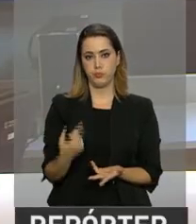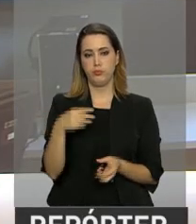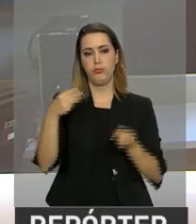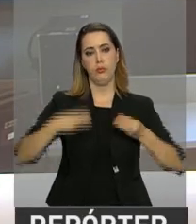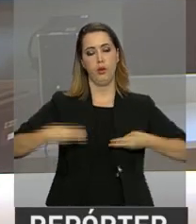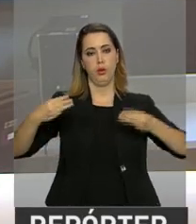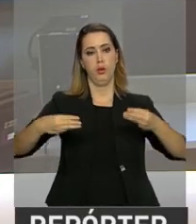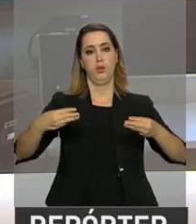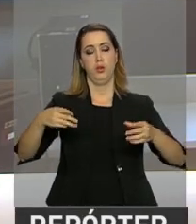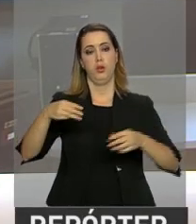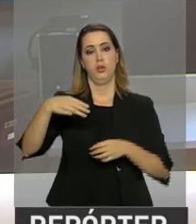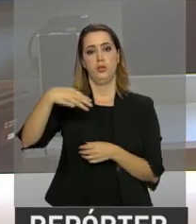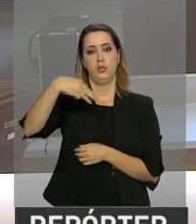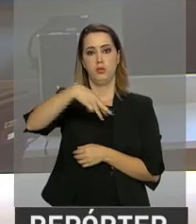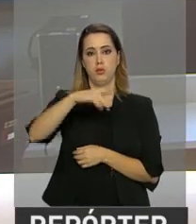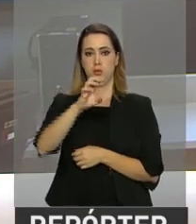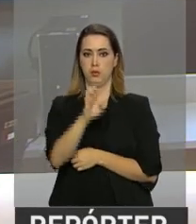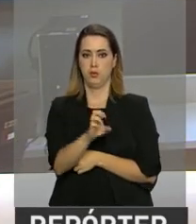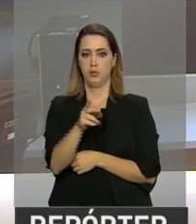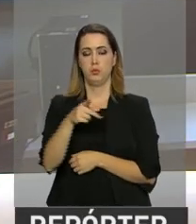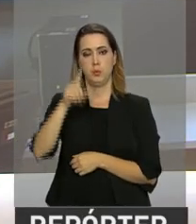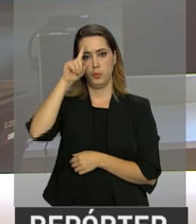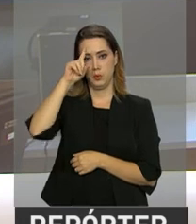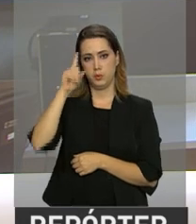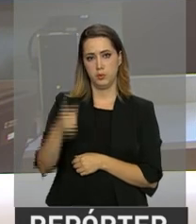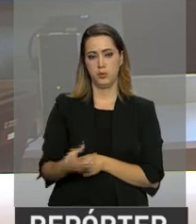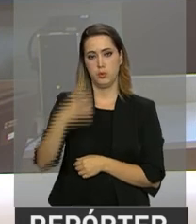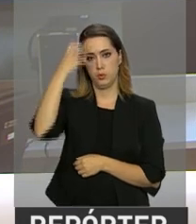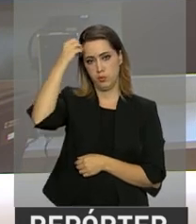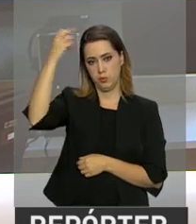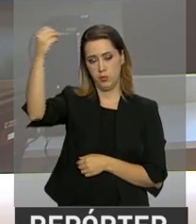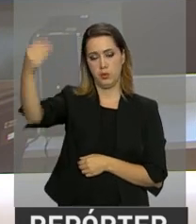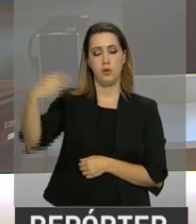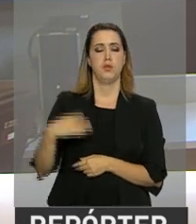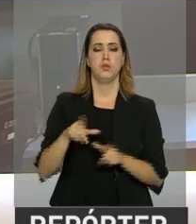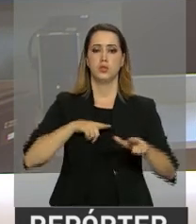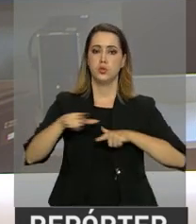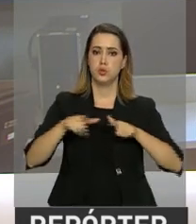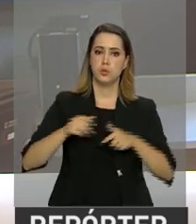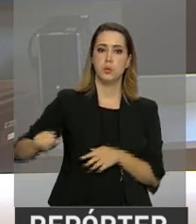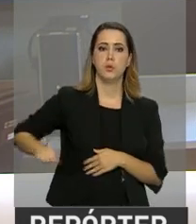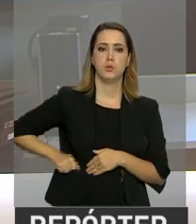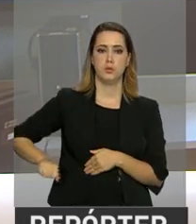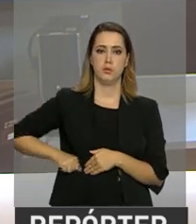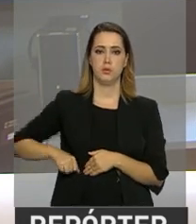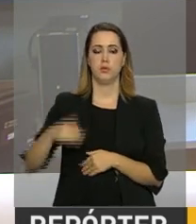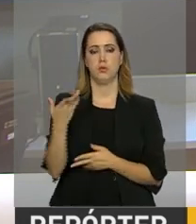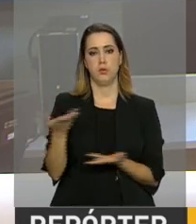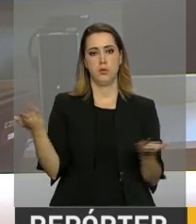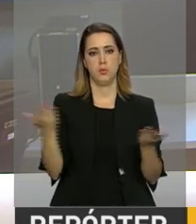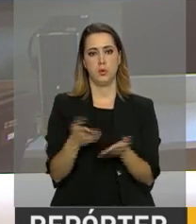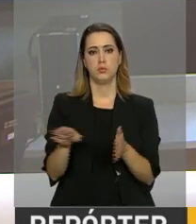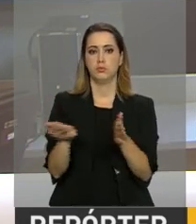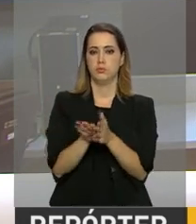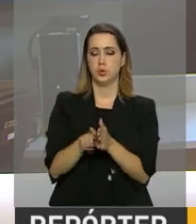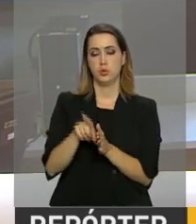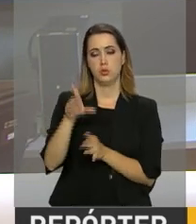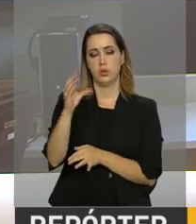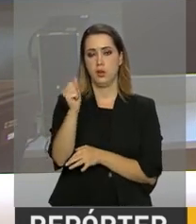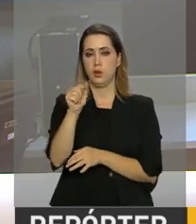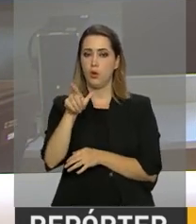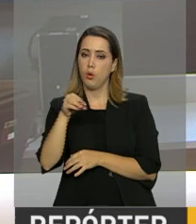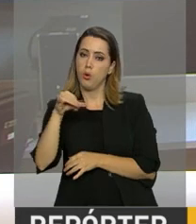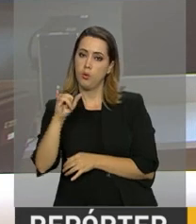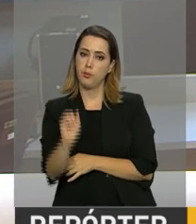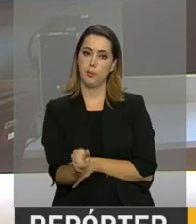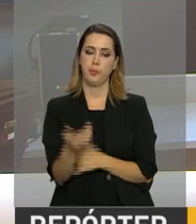Relações Exteriores determinou o deslocamento de funcionários da Embaixada Brasileira em Bogotá, na Colômbia, para Medellín, para prestar assistência aos